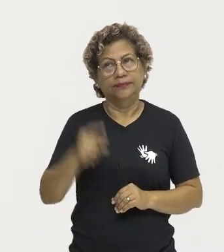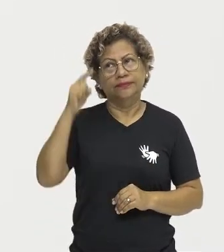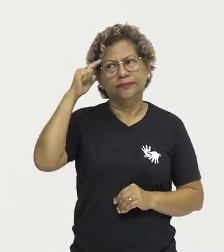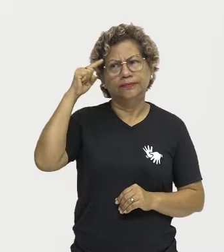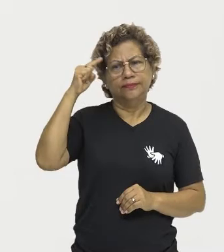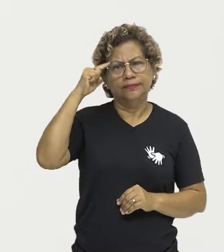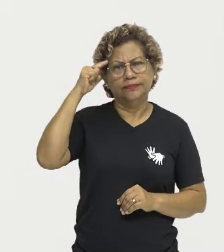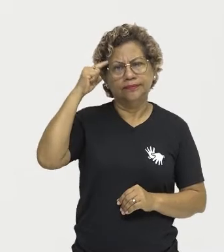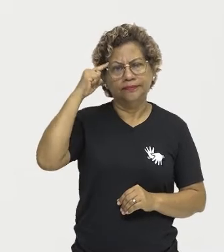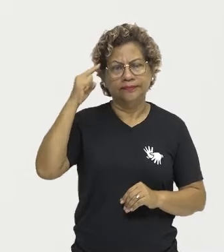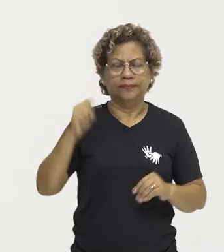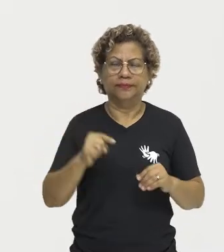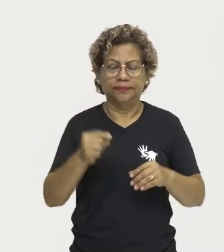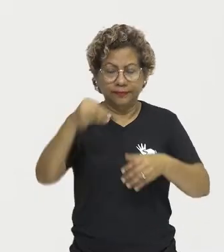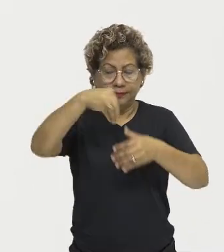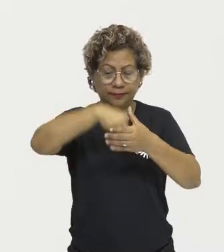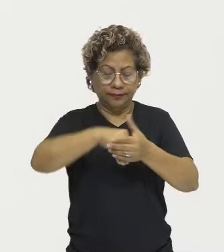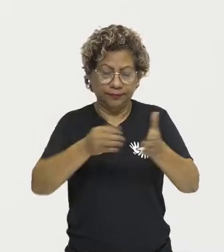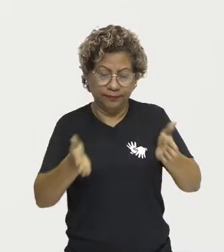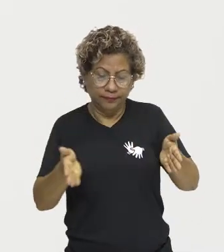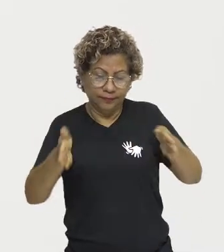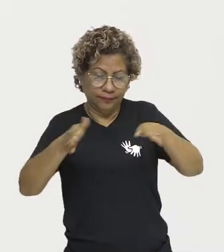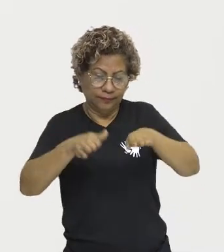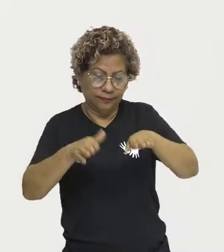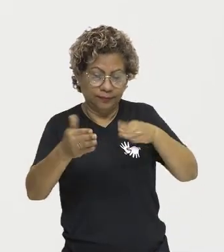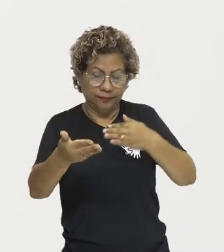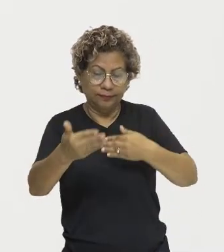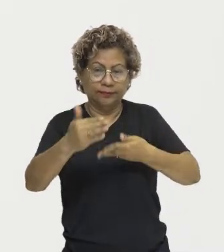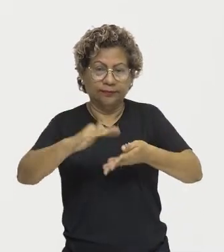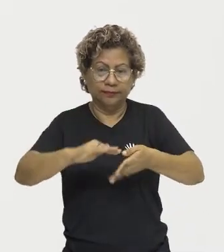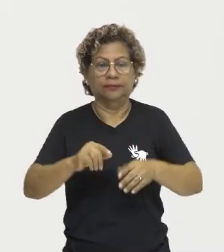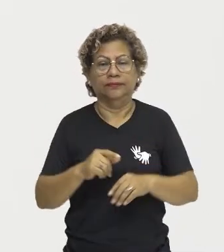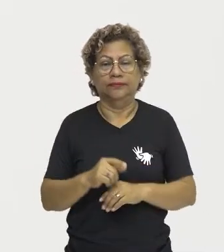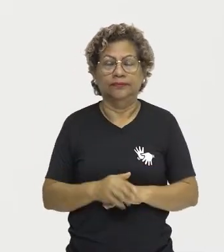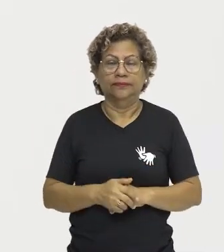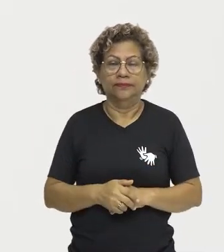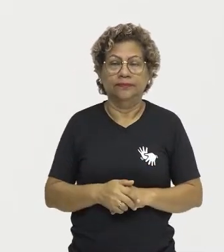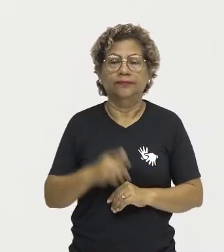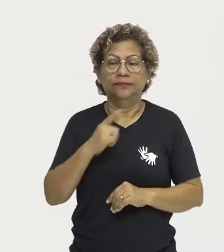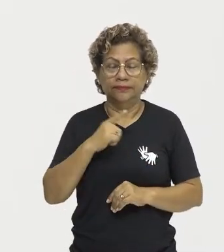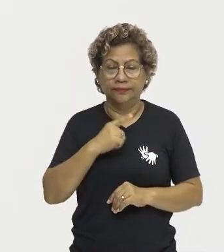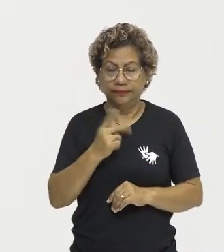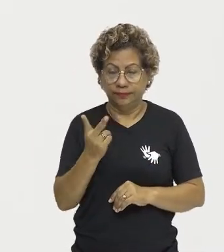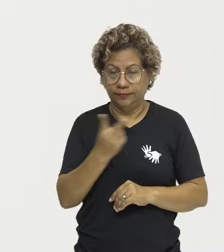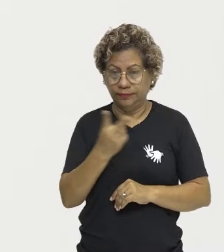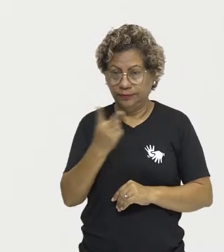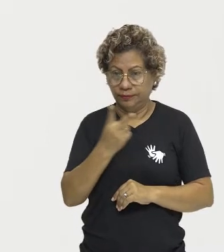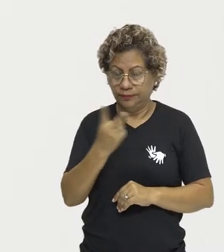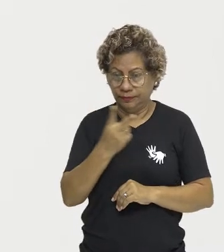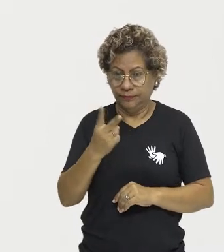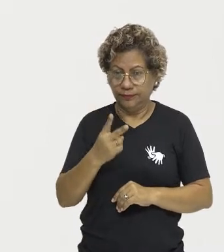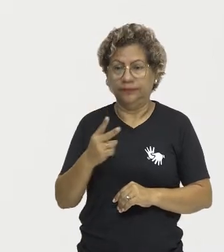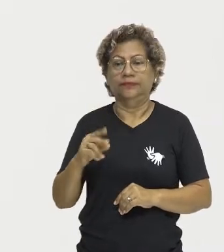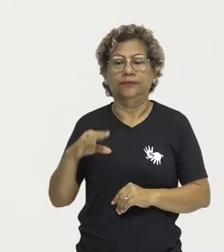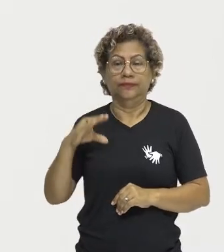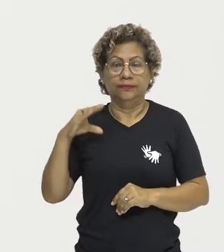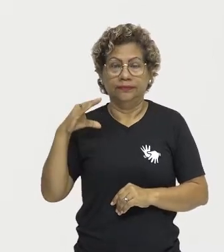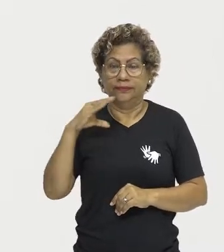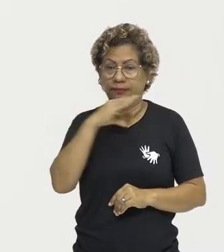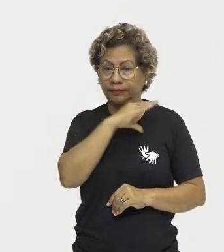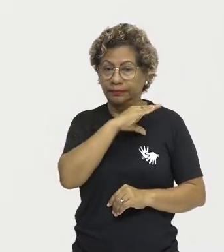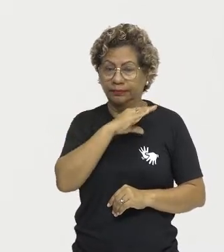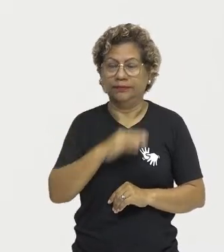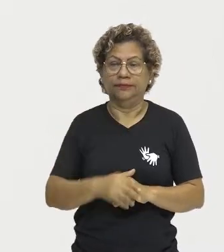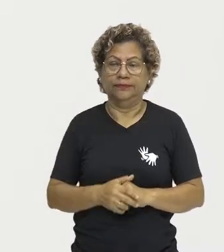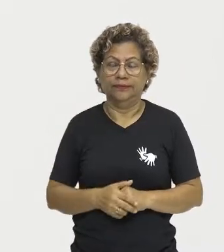aí que é dentro de uma caixa. E esses corpos, eles têm o quê? Temperatura, vamos colocar aqui,